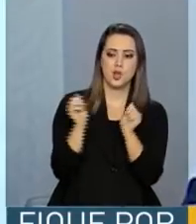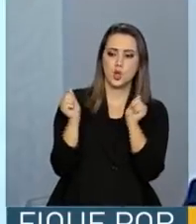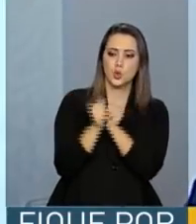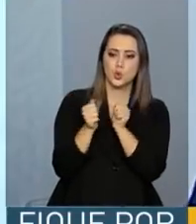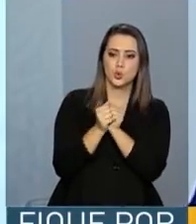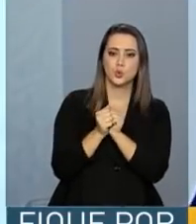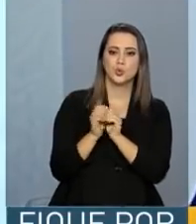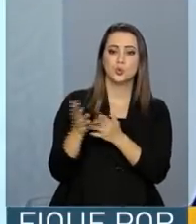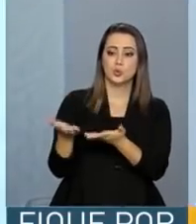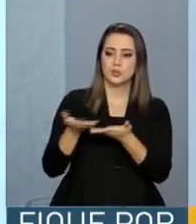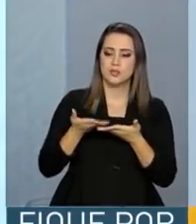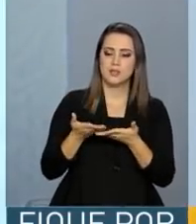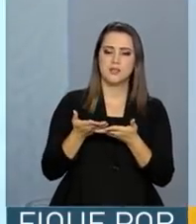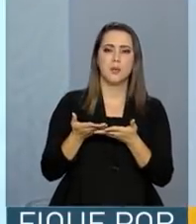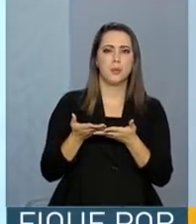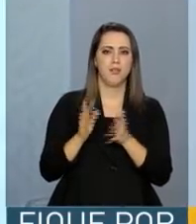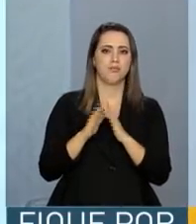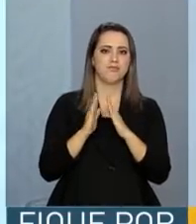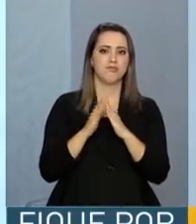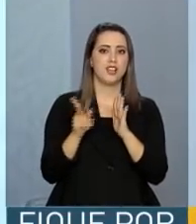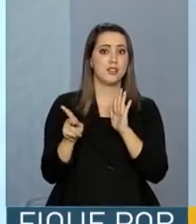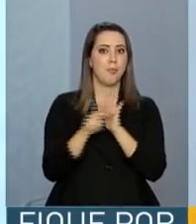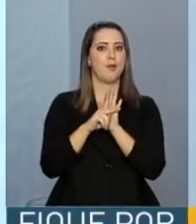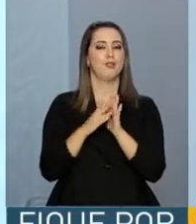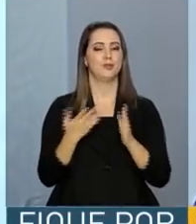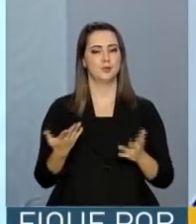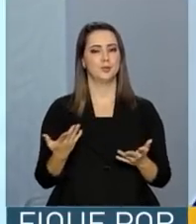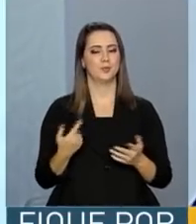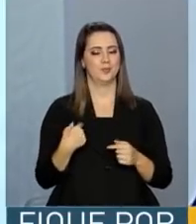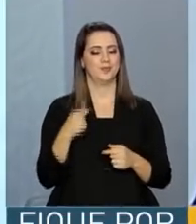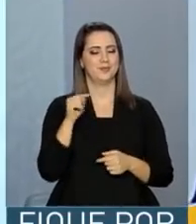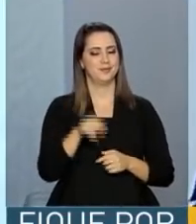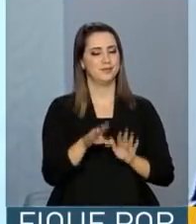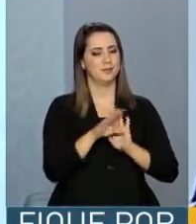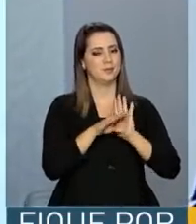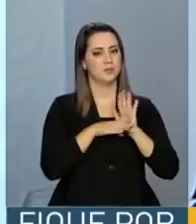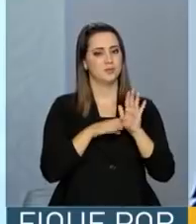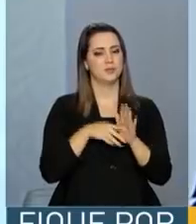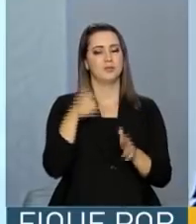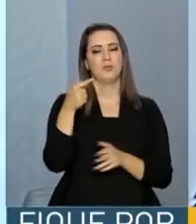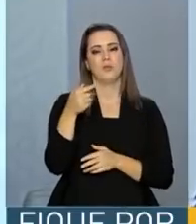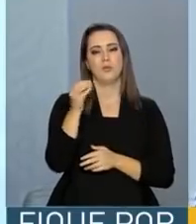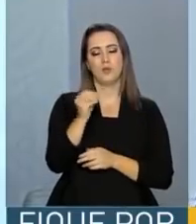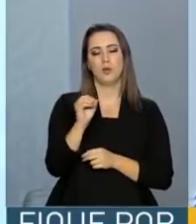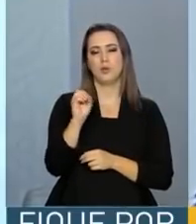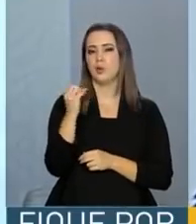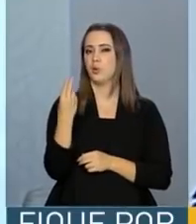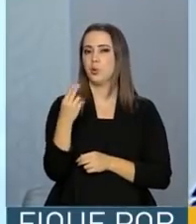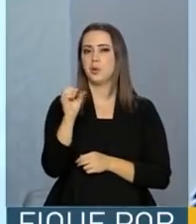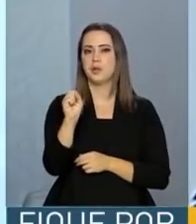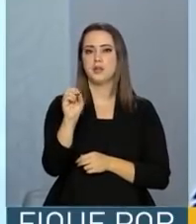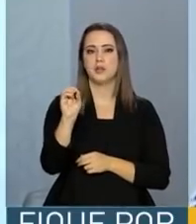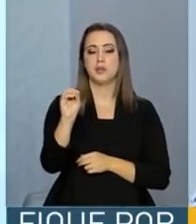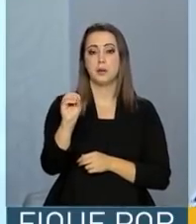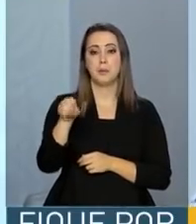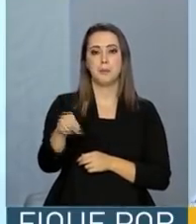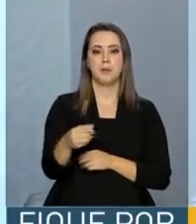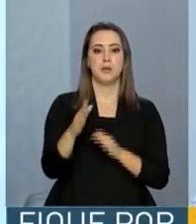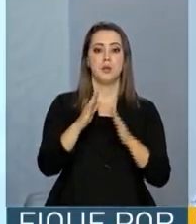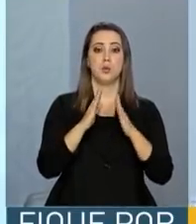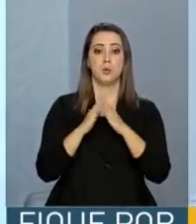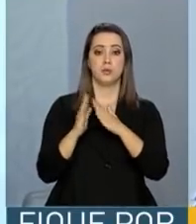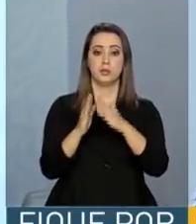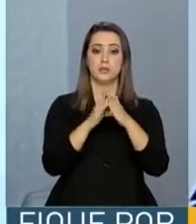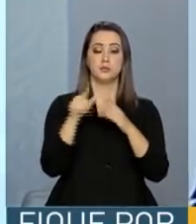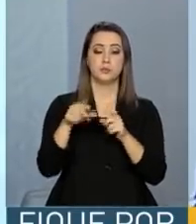as casas além da programação para este ano para mais 70 80 mil residências ainda talvez nesse primeiro